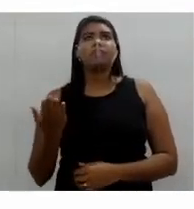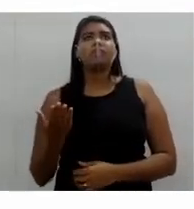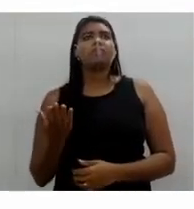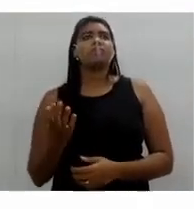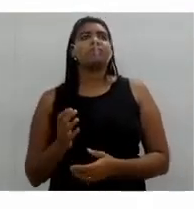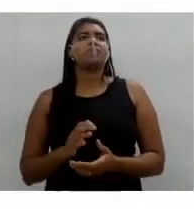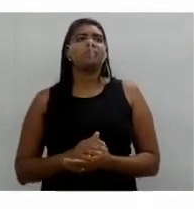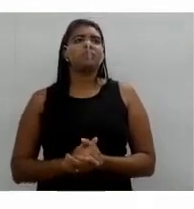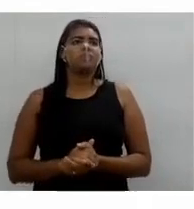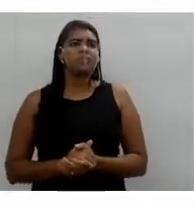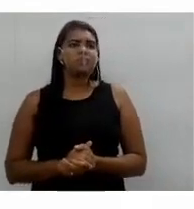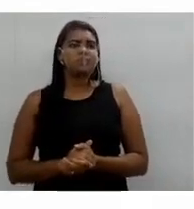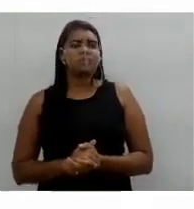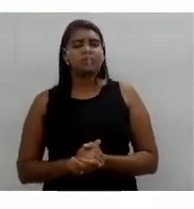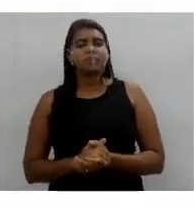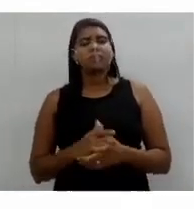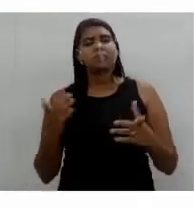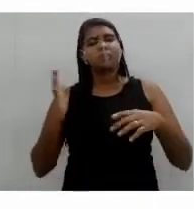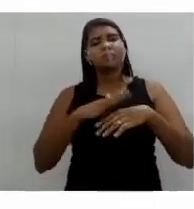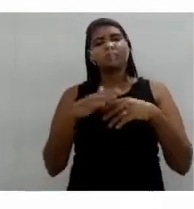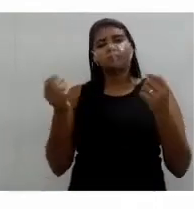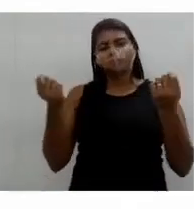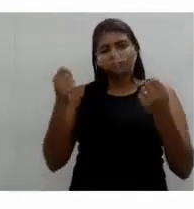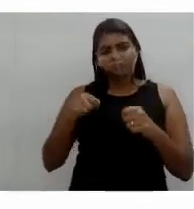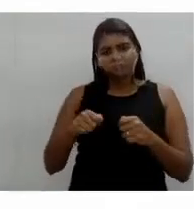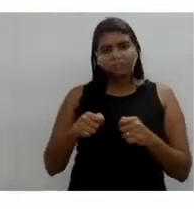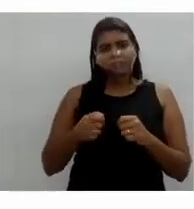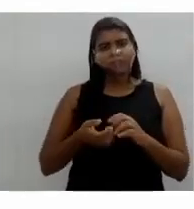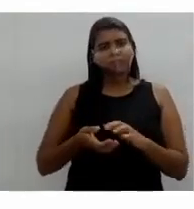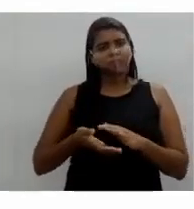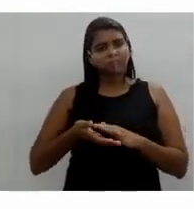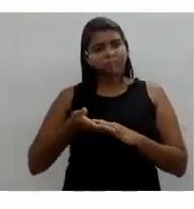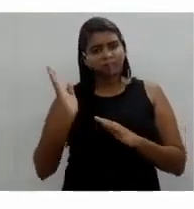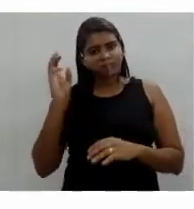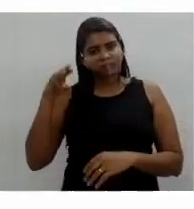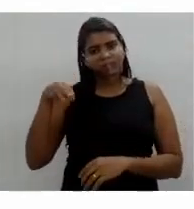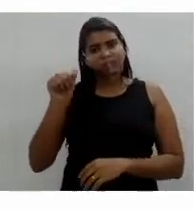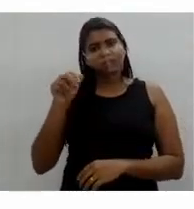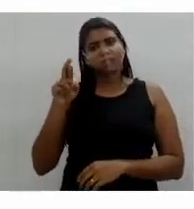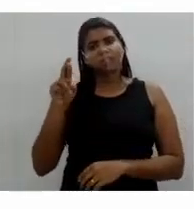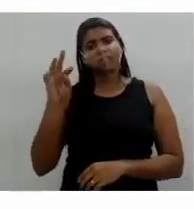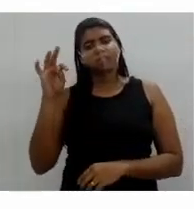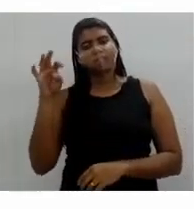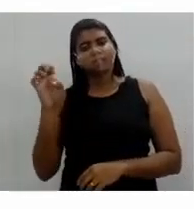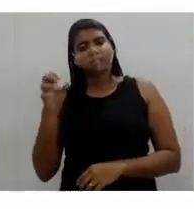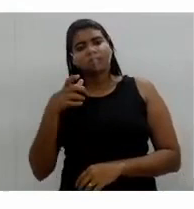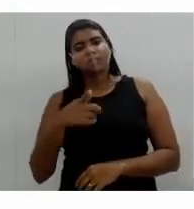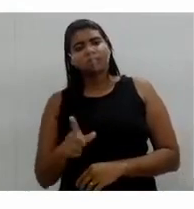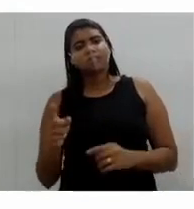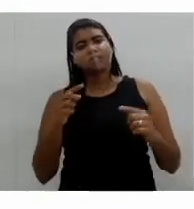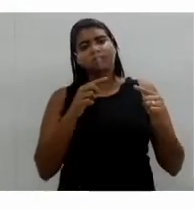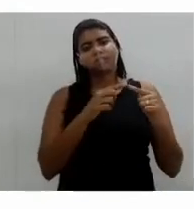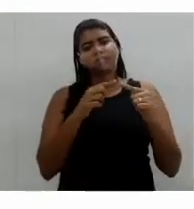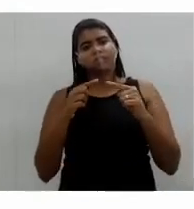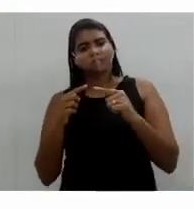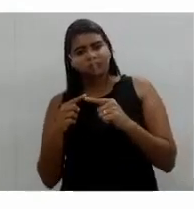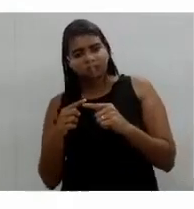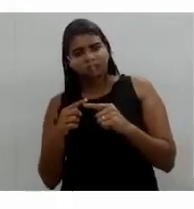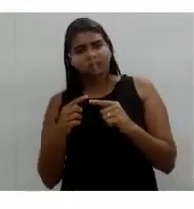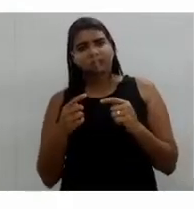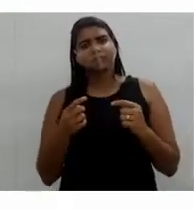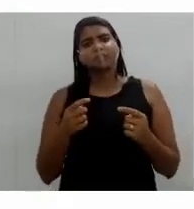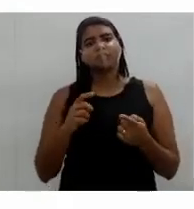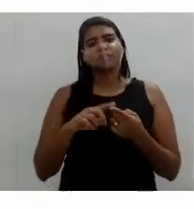mais um motivo que acrescenta a possibilidade de viajar para Marte. Outra questão também está relacionada à